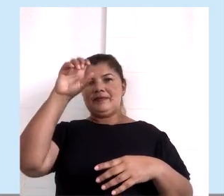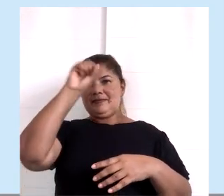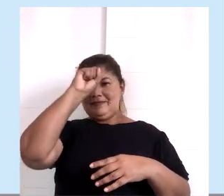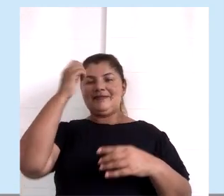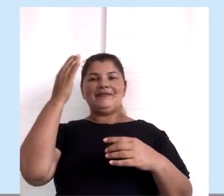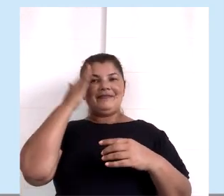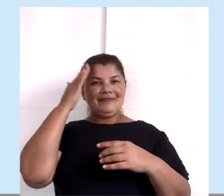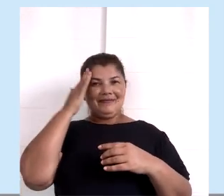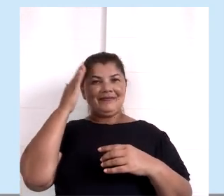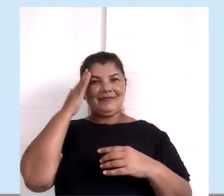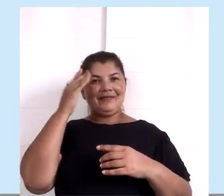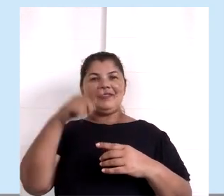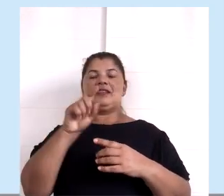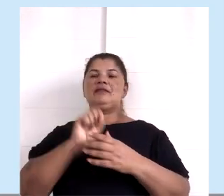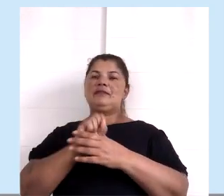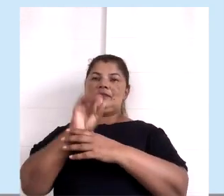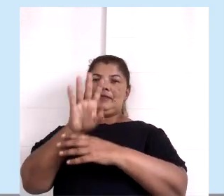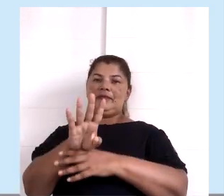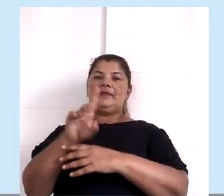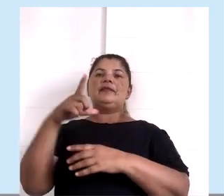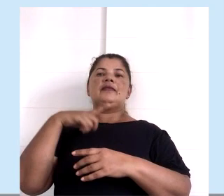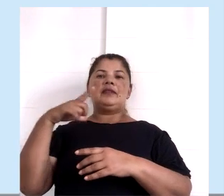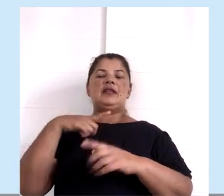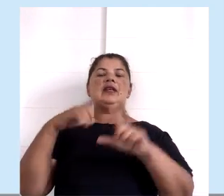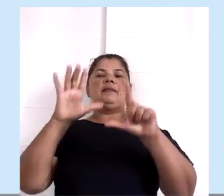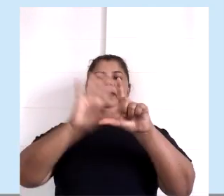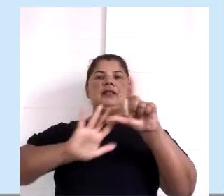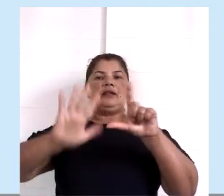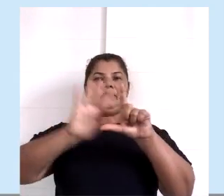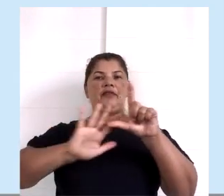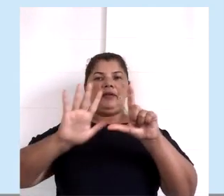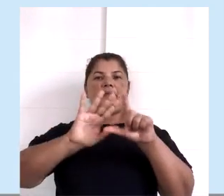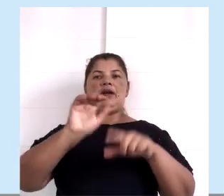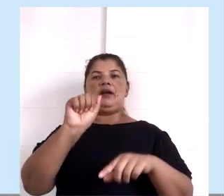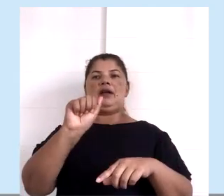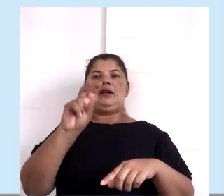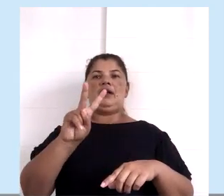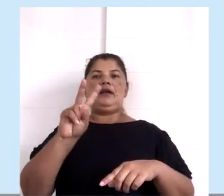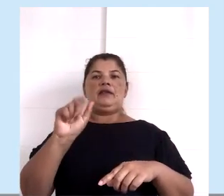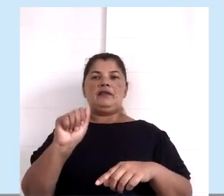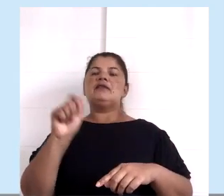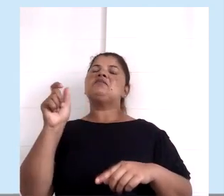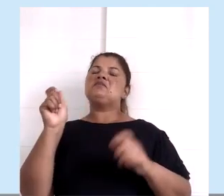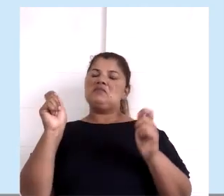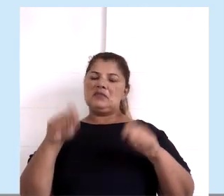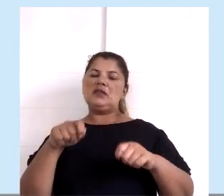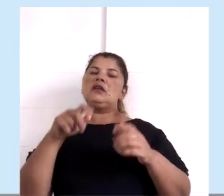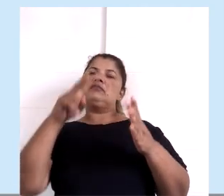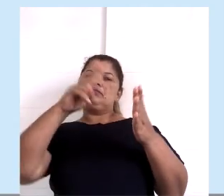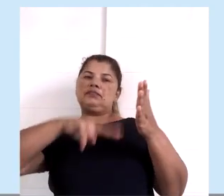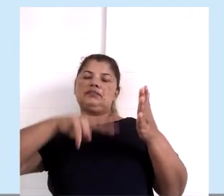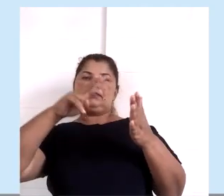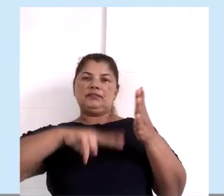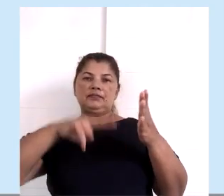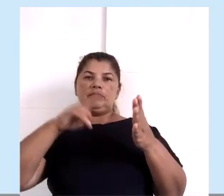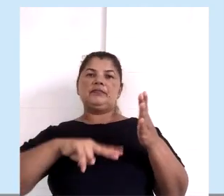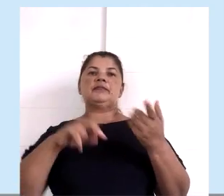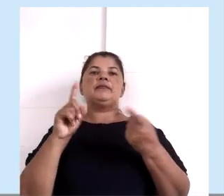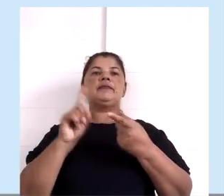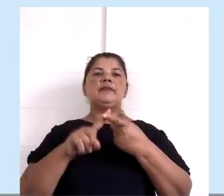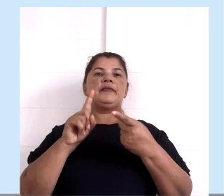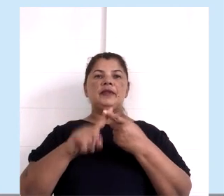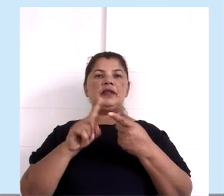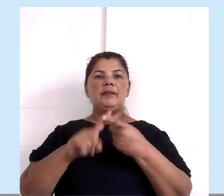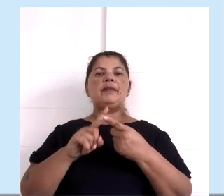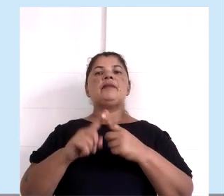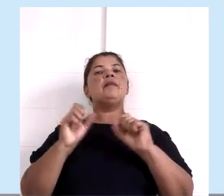compreendido. Esse slide ele vai estar disponível na plataforma AVA e você pode obter, pode ler as informações. Além disso, você também, como eu falei